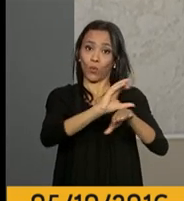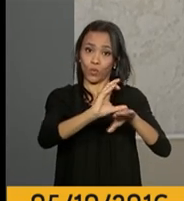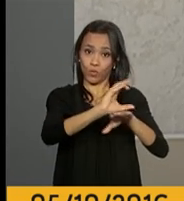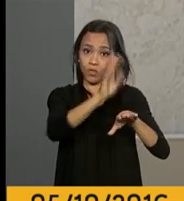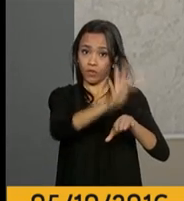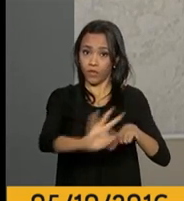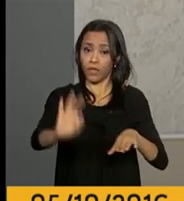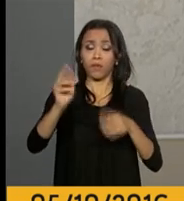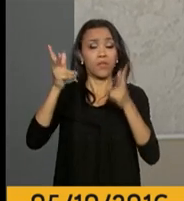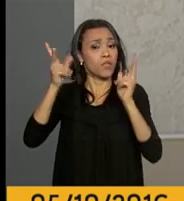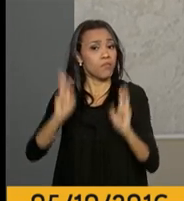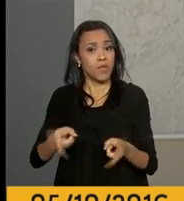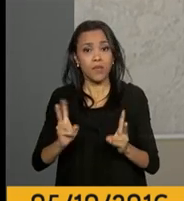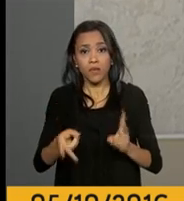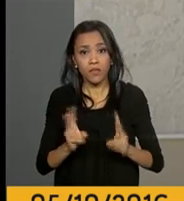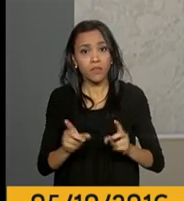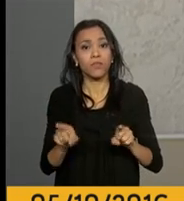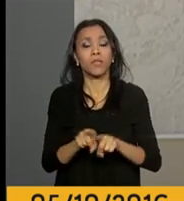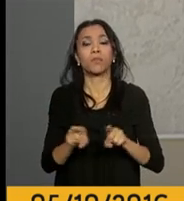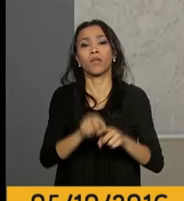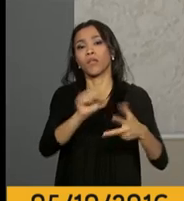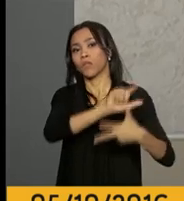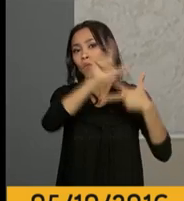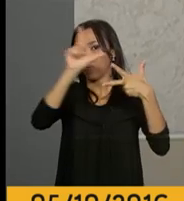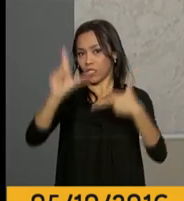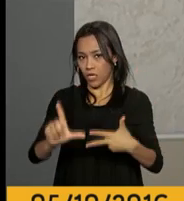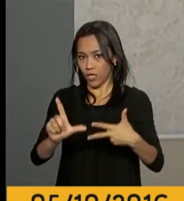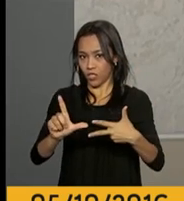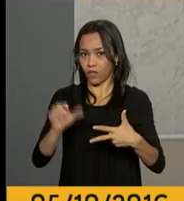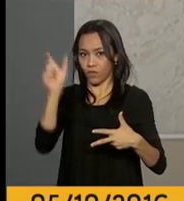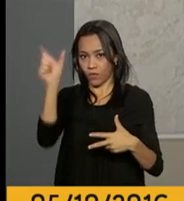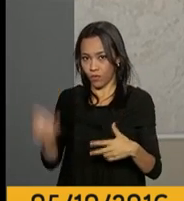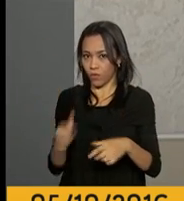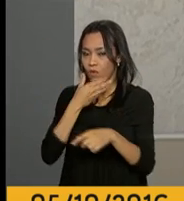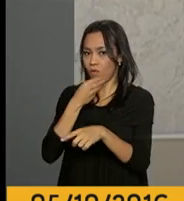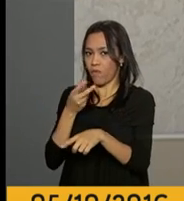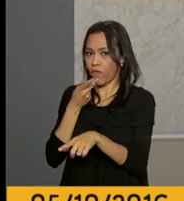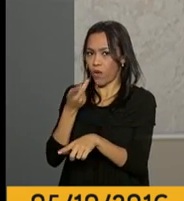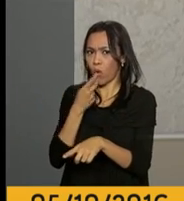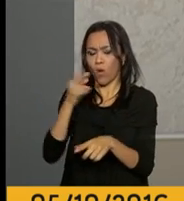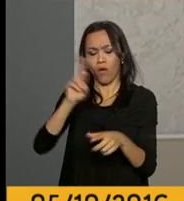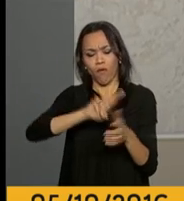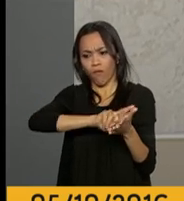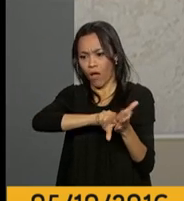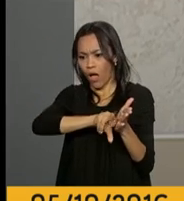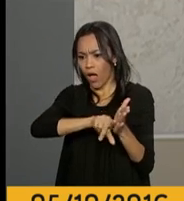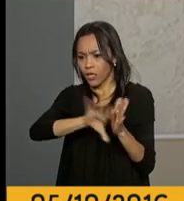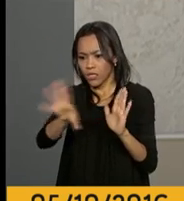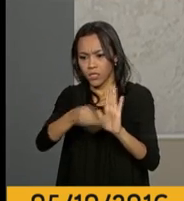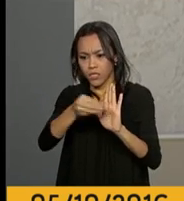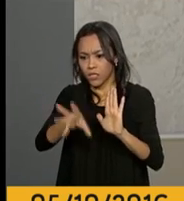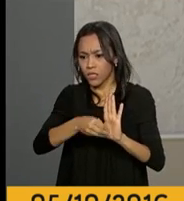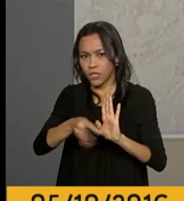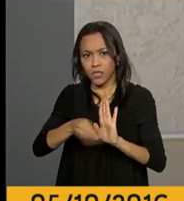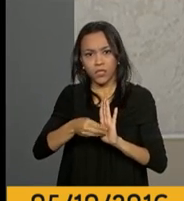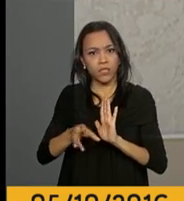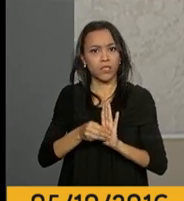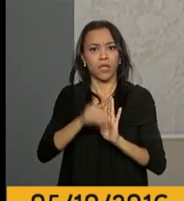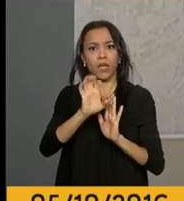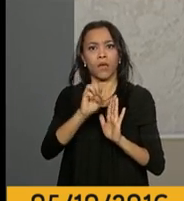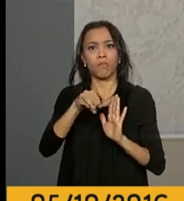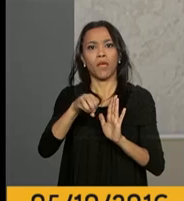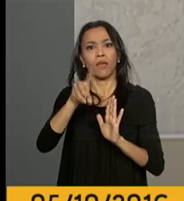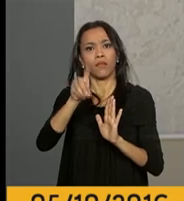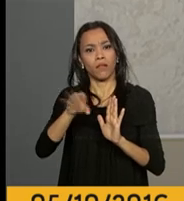no legislativo é interessante o Dr Cláudio L maquia dizia do grande número de emendas de um lado e de outro lado grande número de